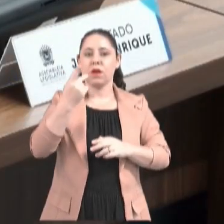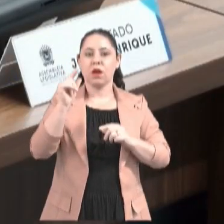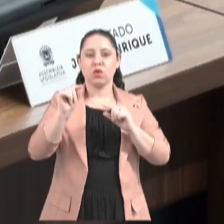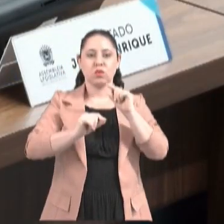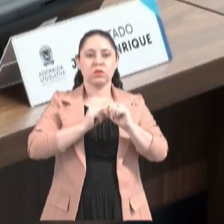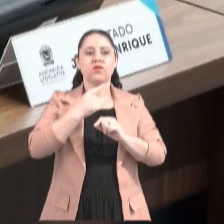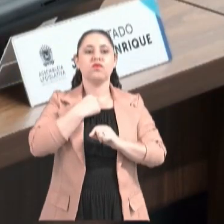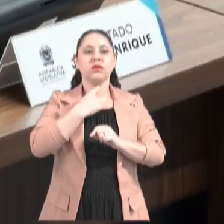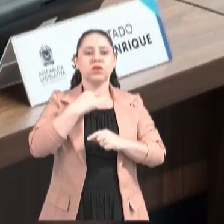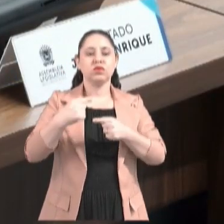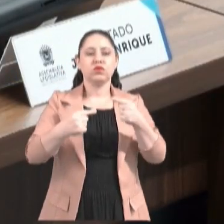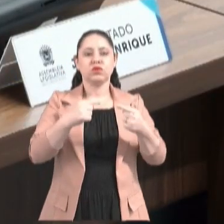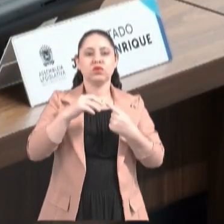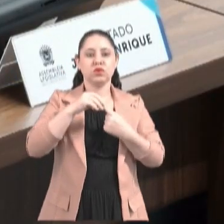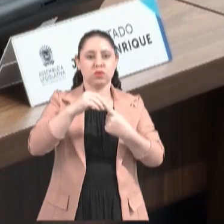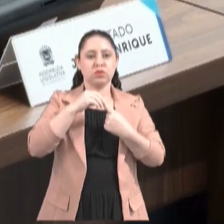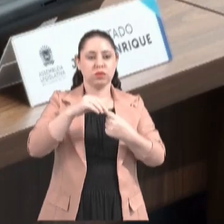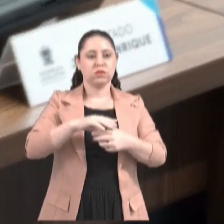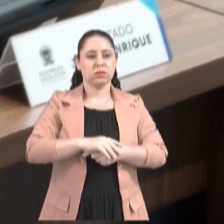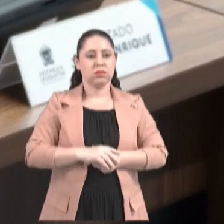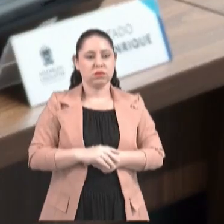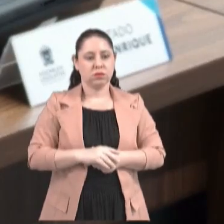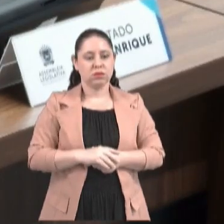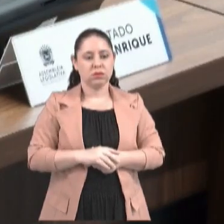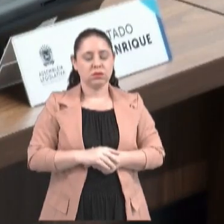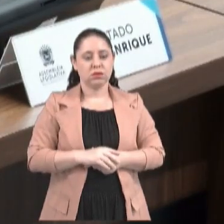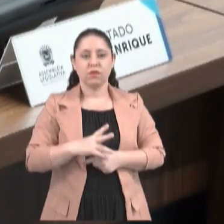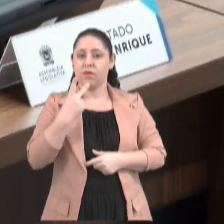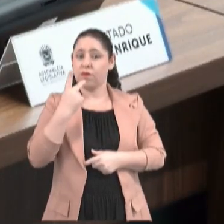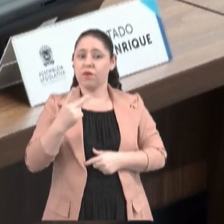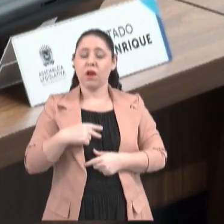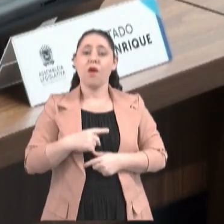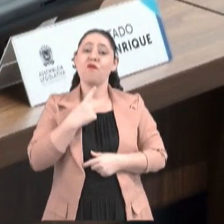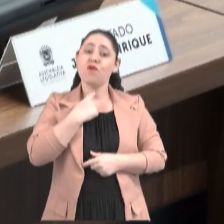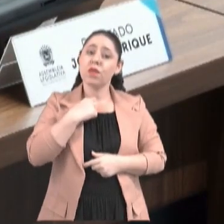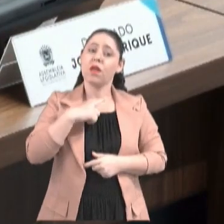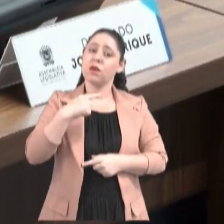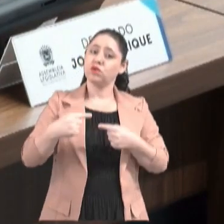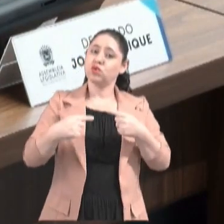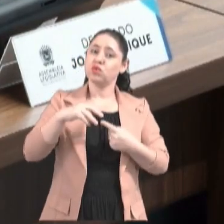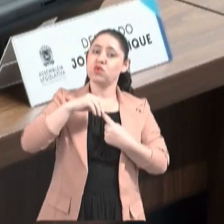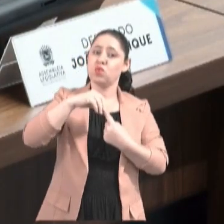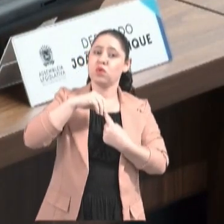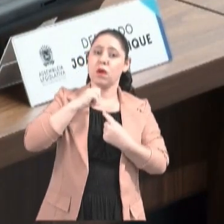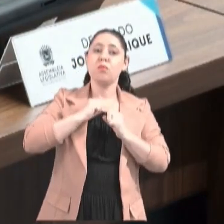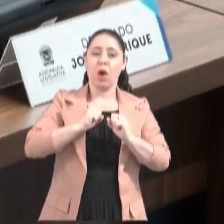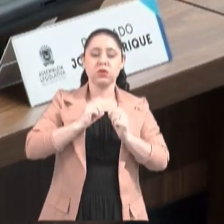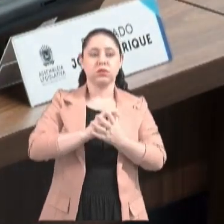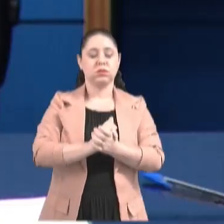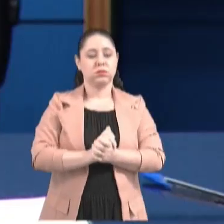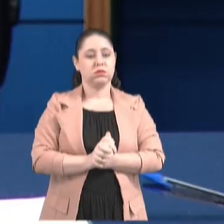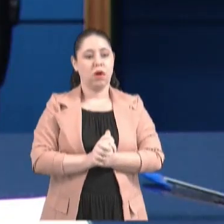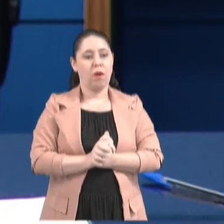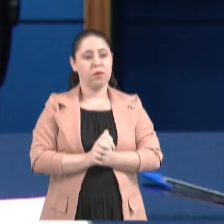manifestar a vontade de discutir o item 1, presidente. Apenas para manifestar a vontade de discutir o item 1.